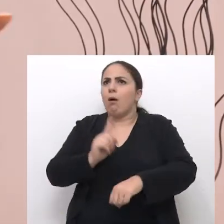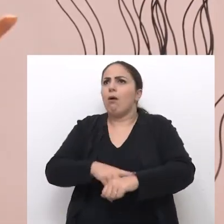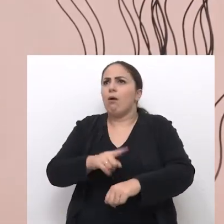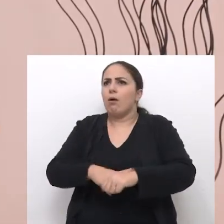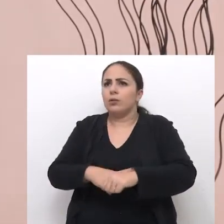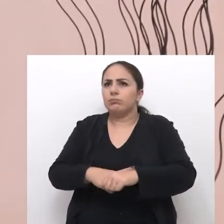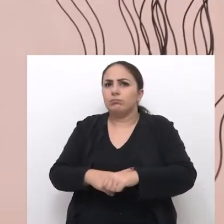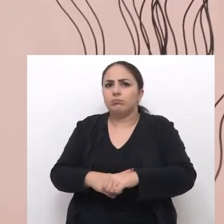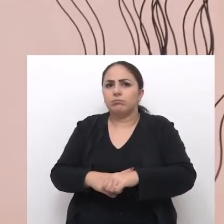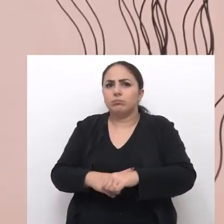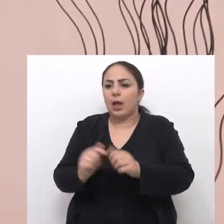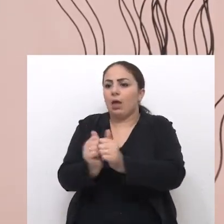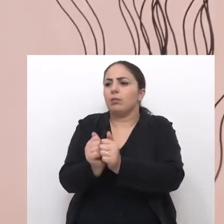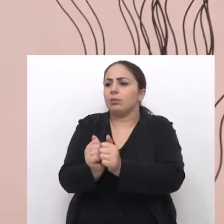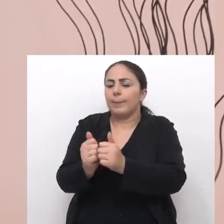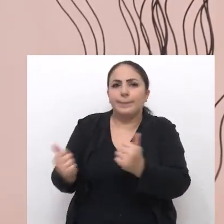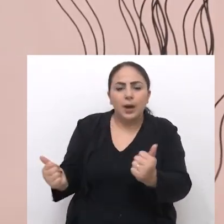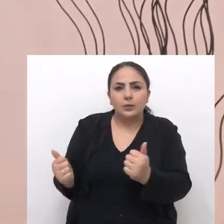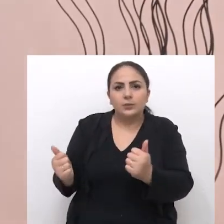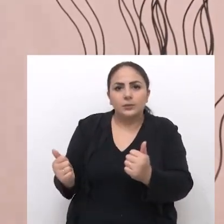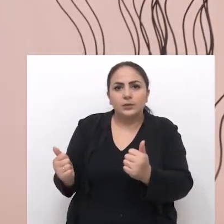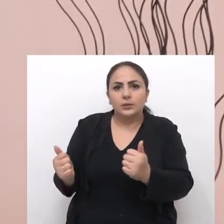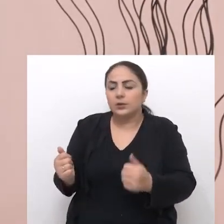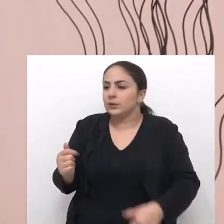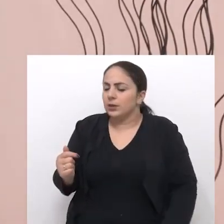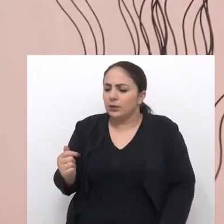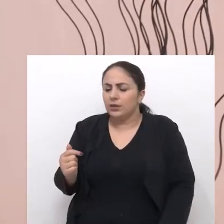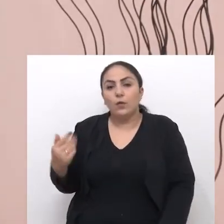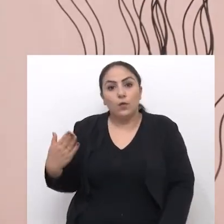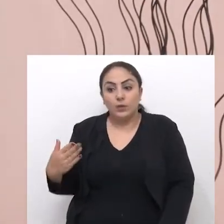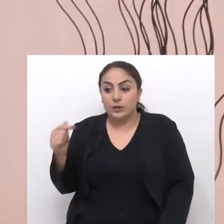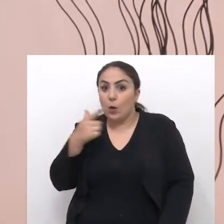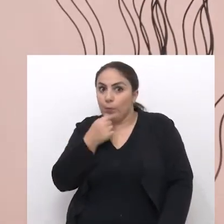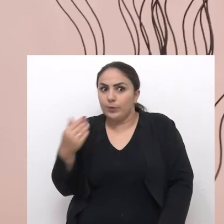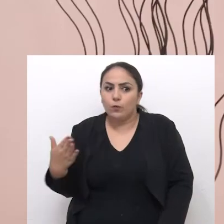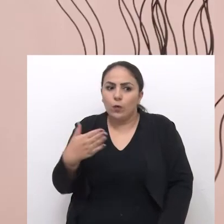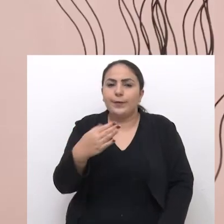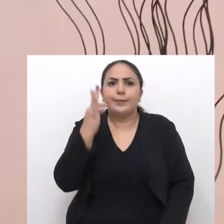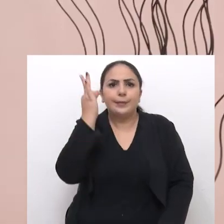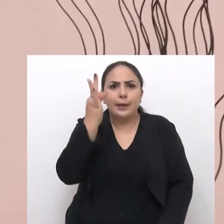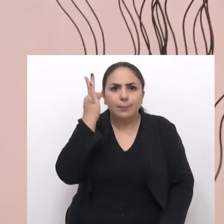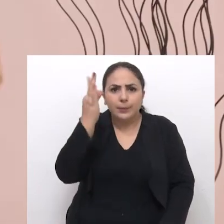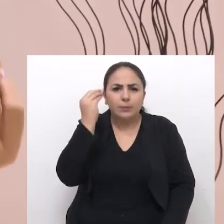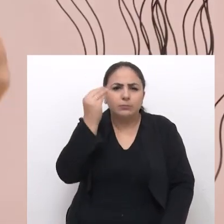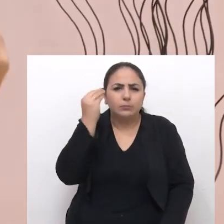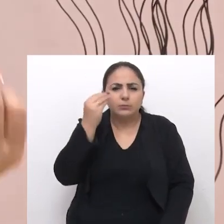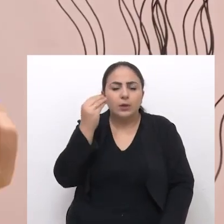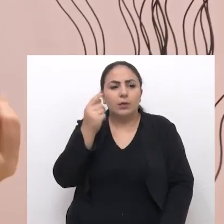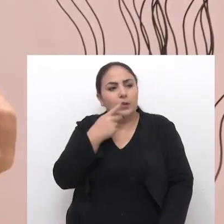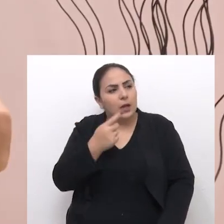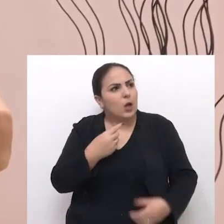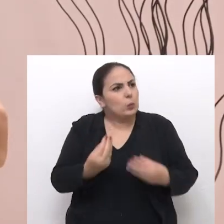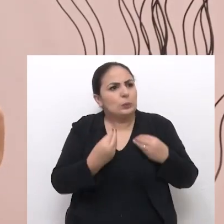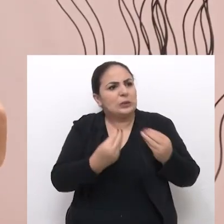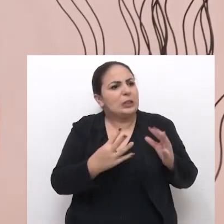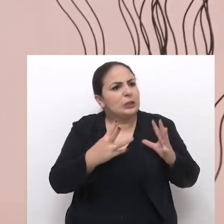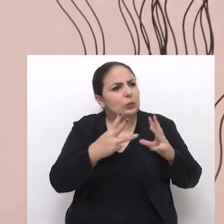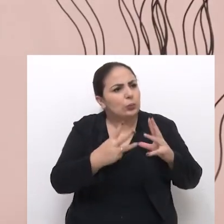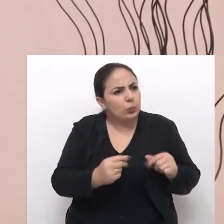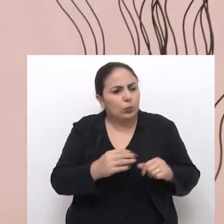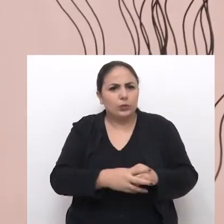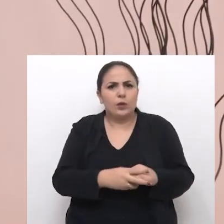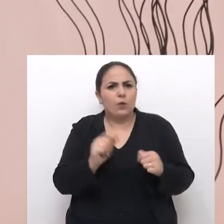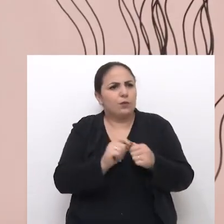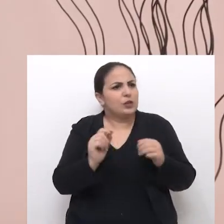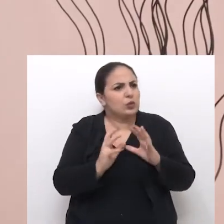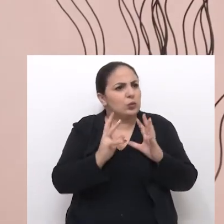uma hora, termina com ele. E ele vai lá para a terapeuta dele e diz assim: eu dei tudo para ela, eu